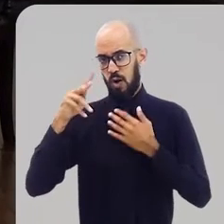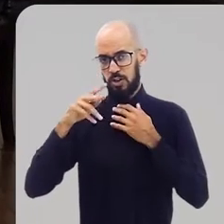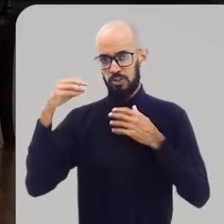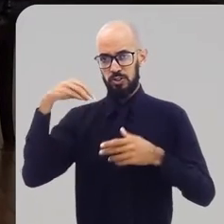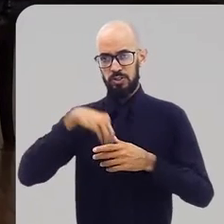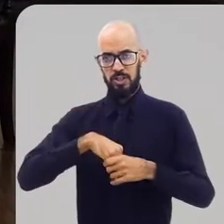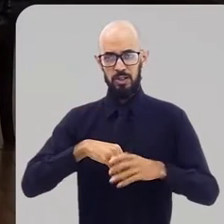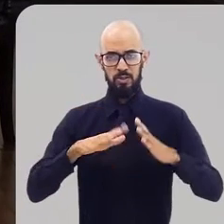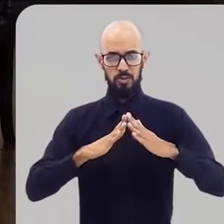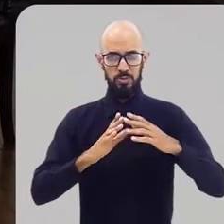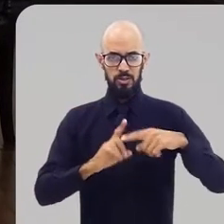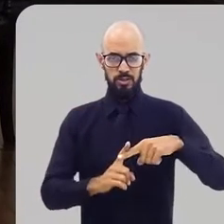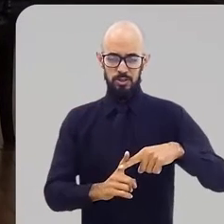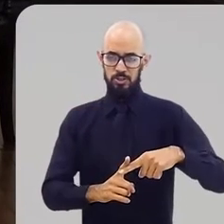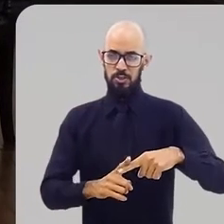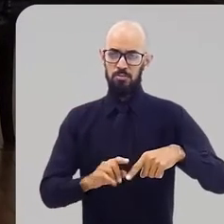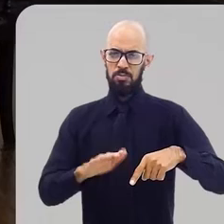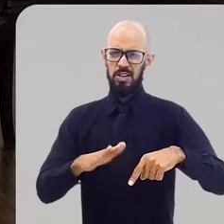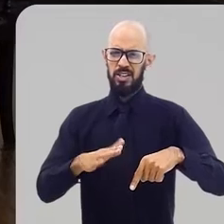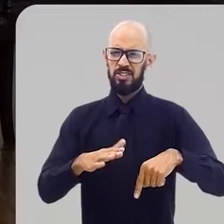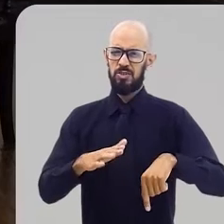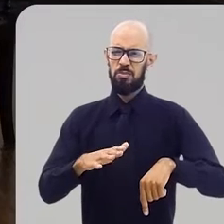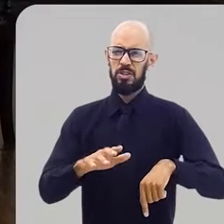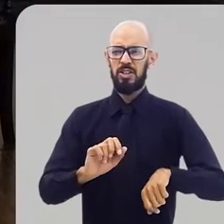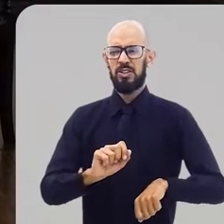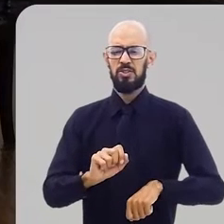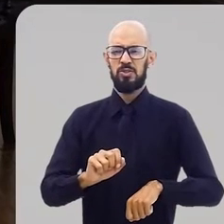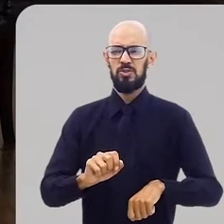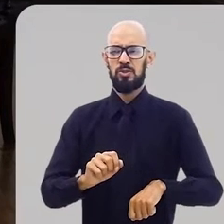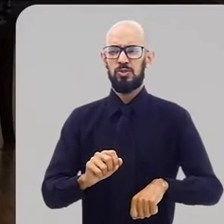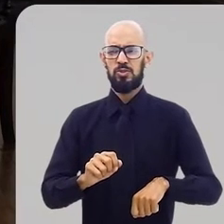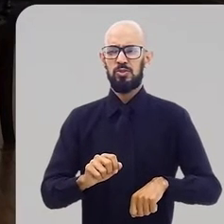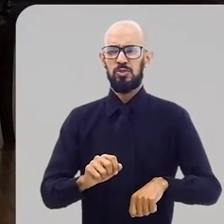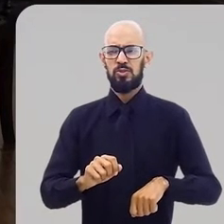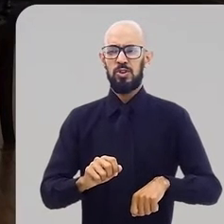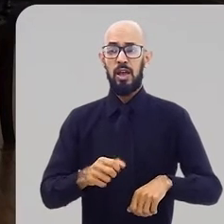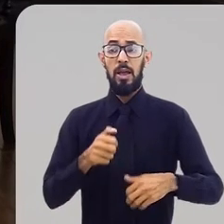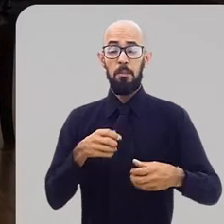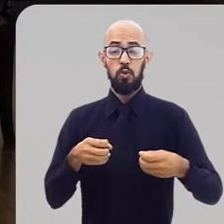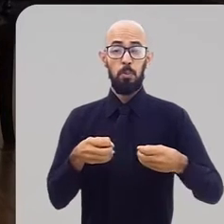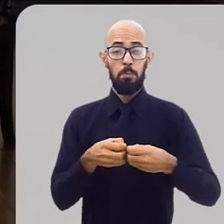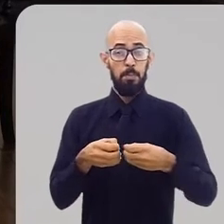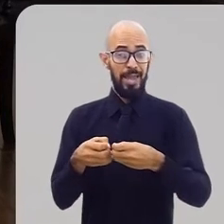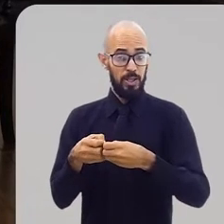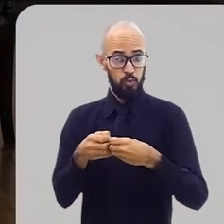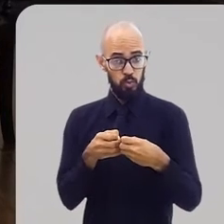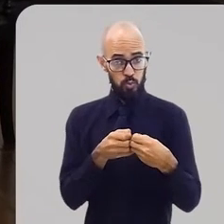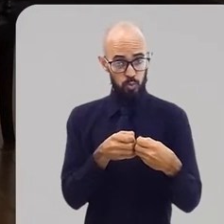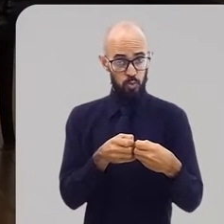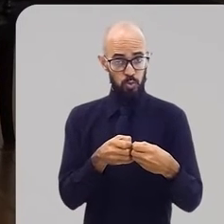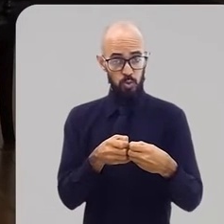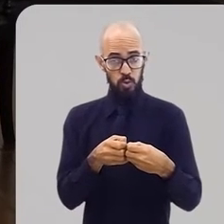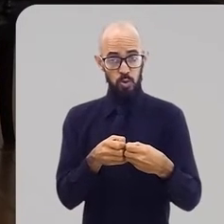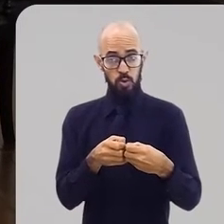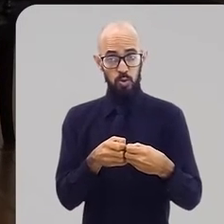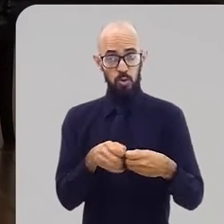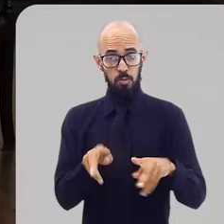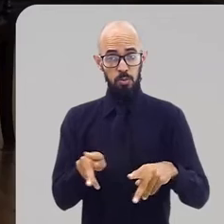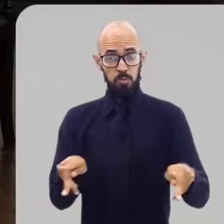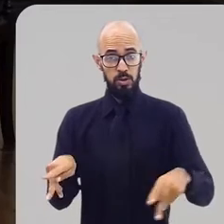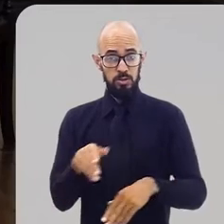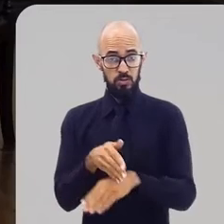é muito próximo é com os fiéis e no dia a dia